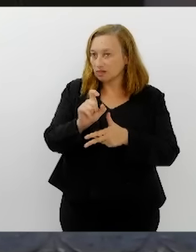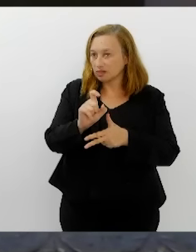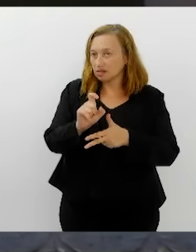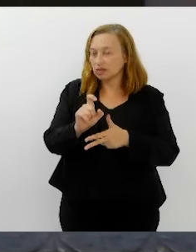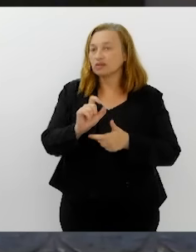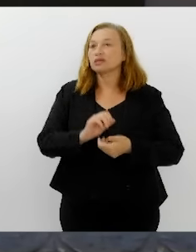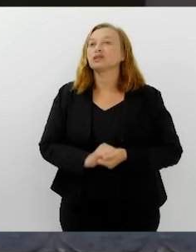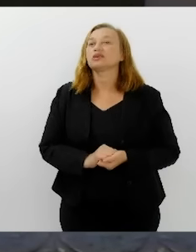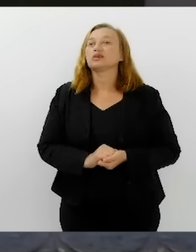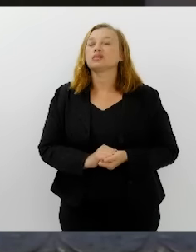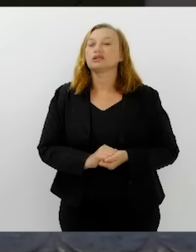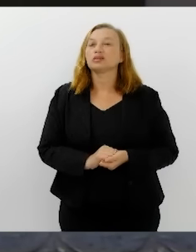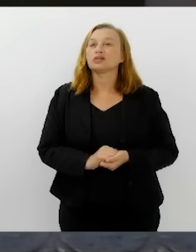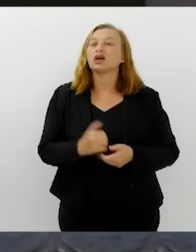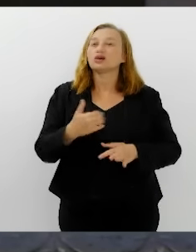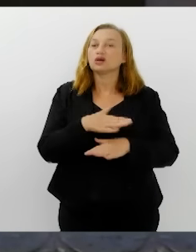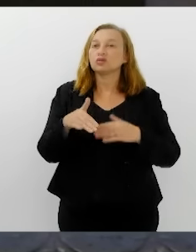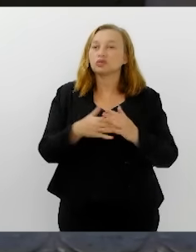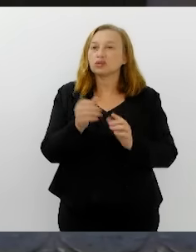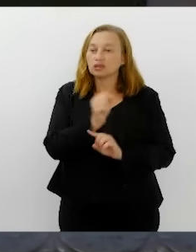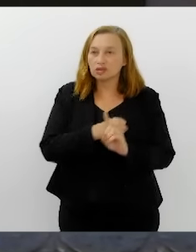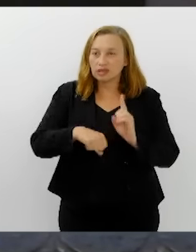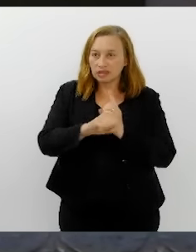Satier, representando a toda a sociedade civil.